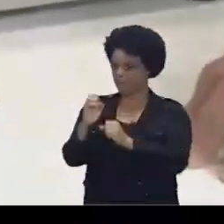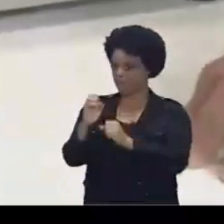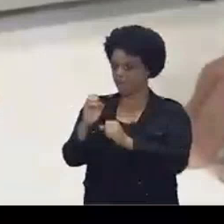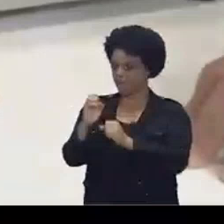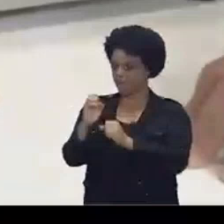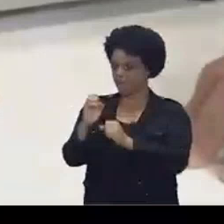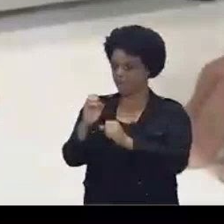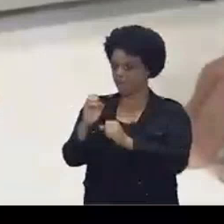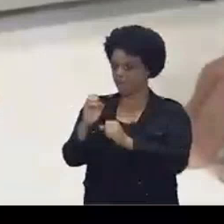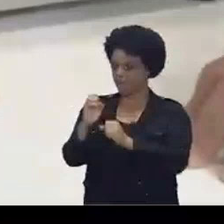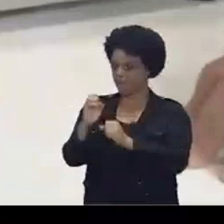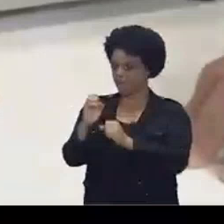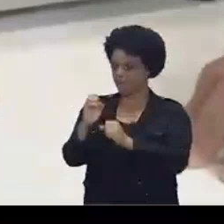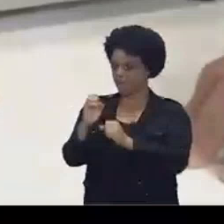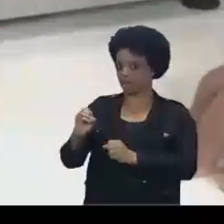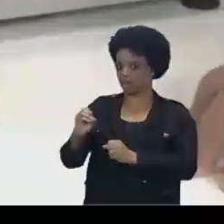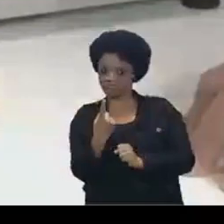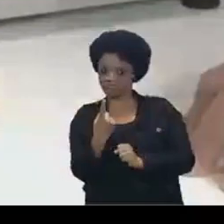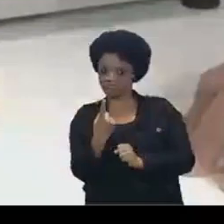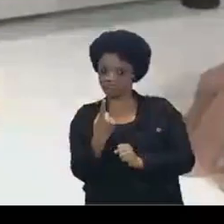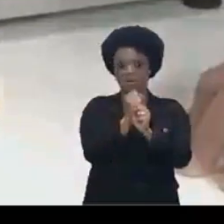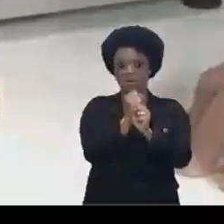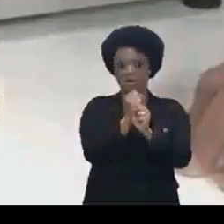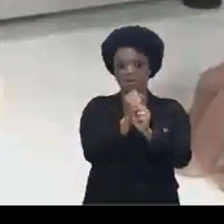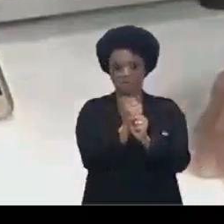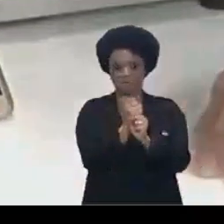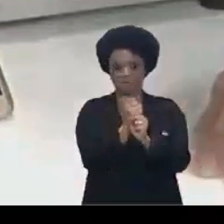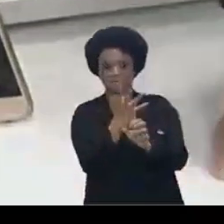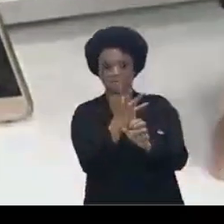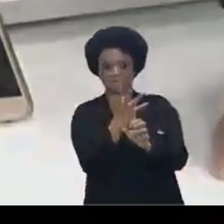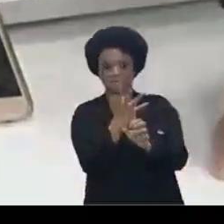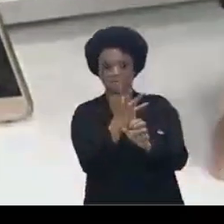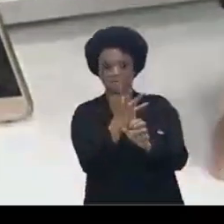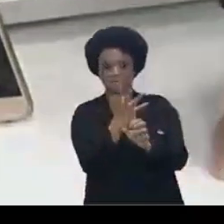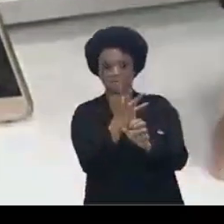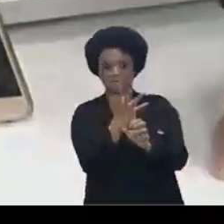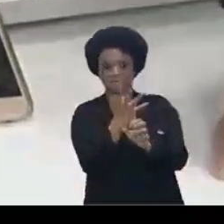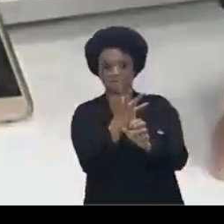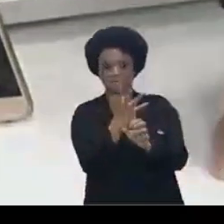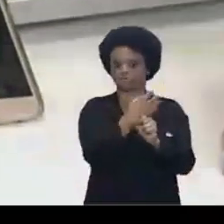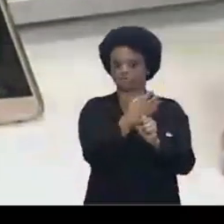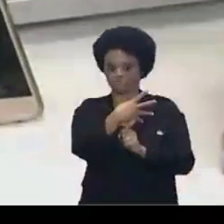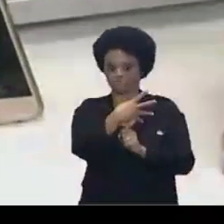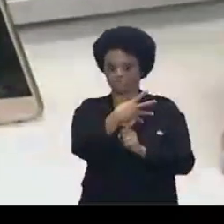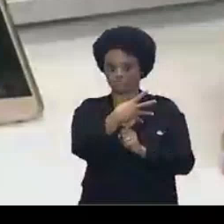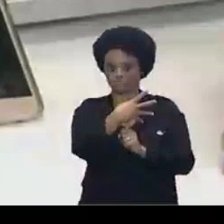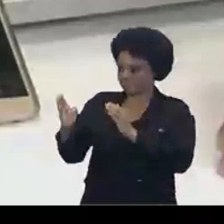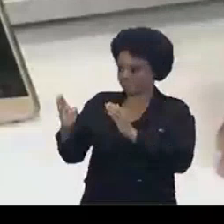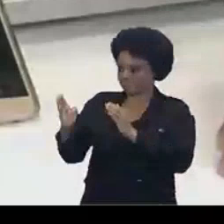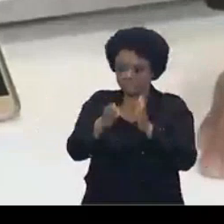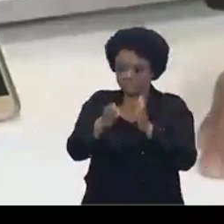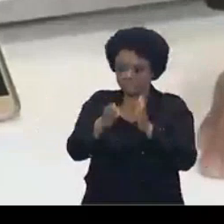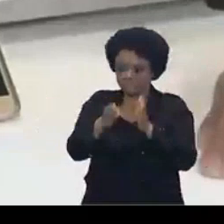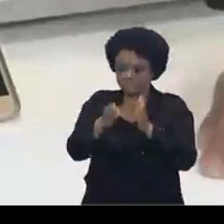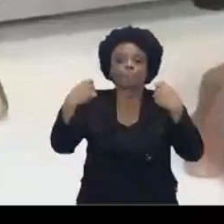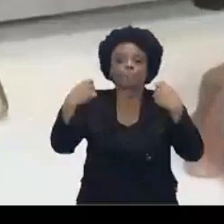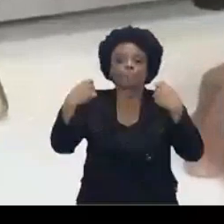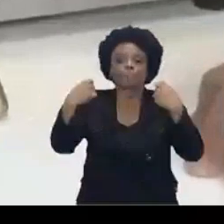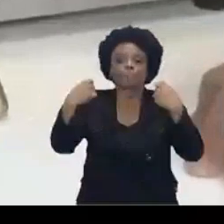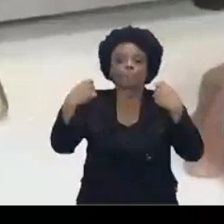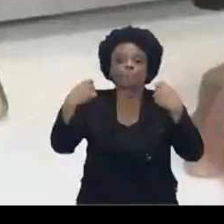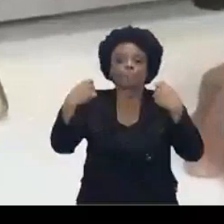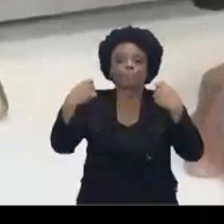tempo entre cada medida, ele vai ter que ser o quê? Ele vai ter que ser o mesmo,